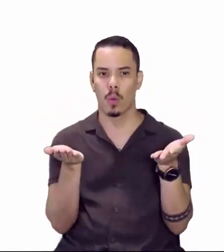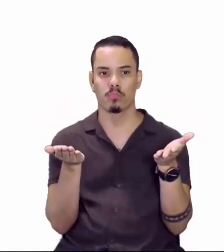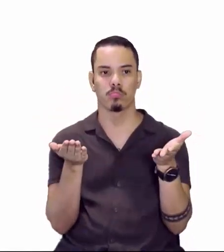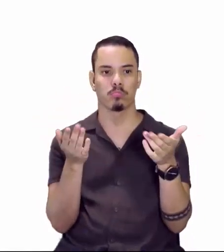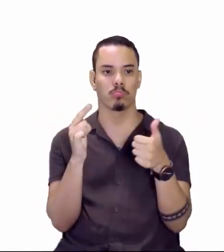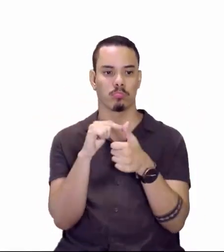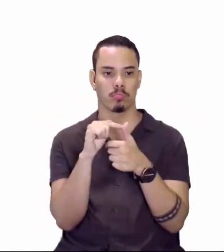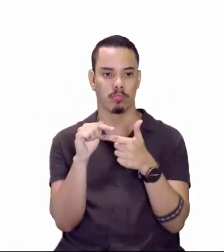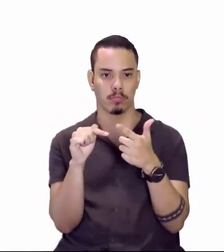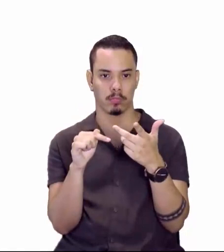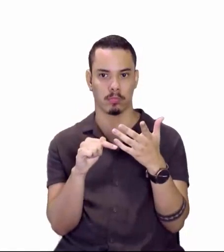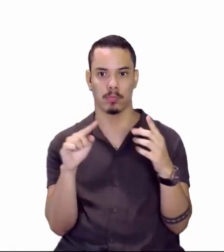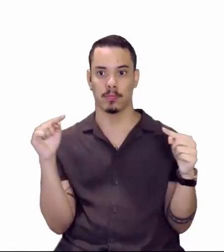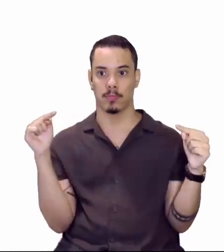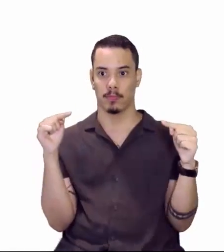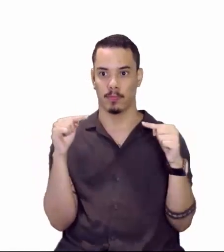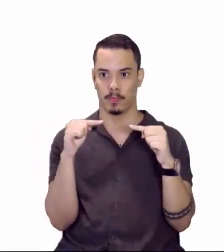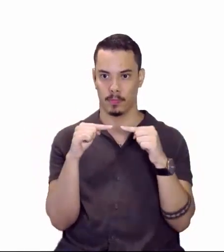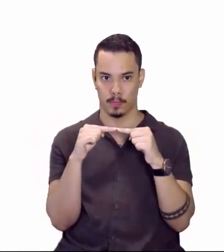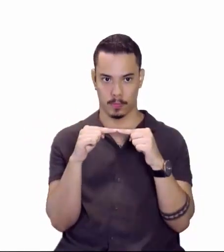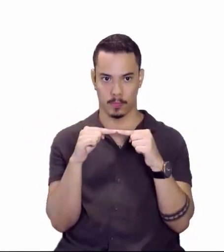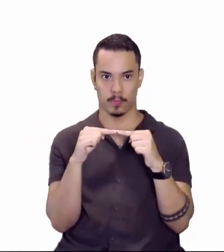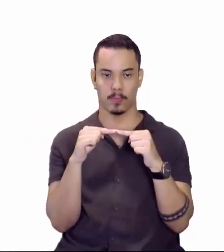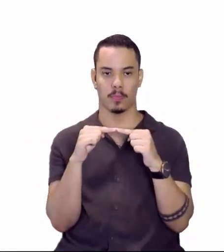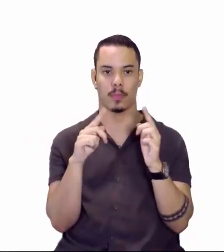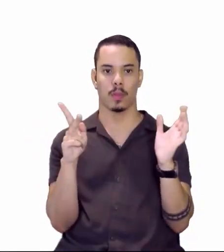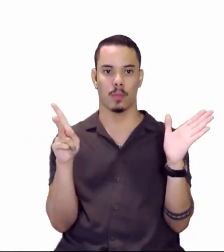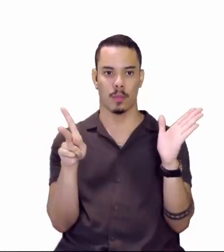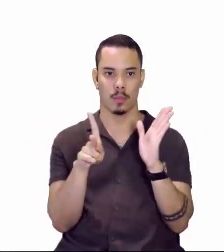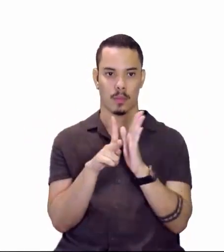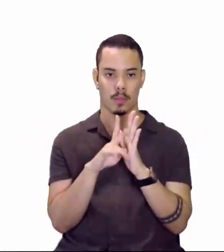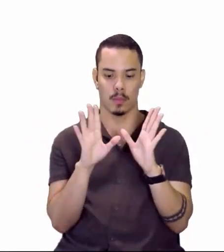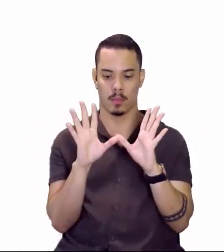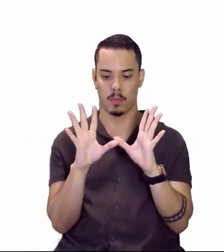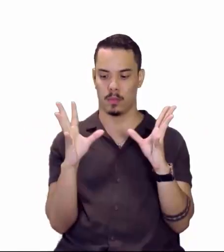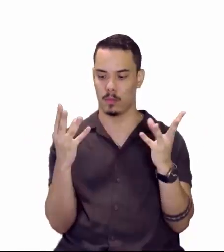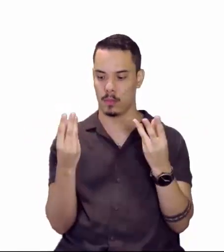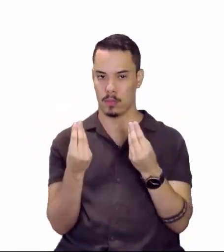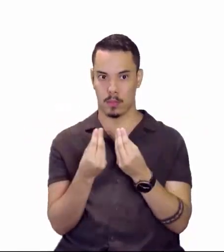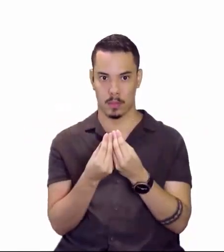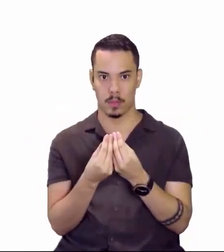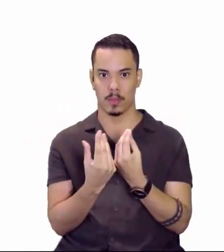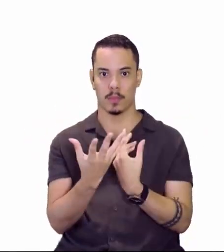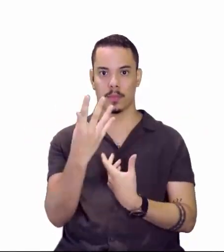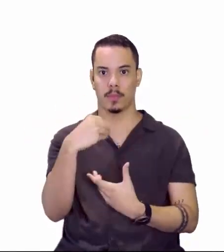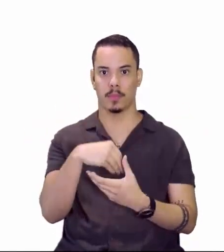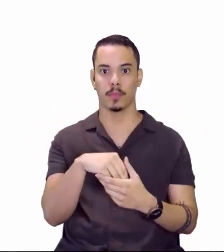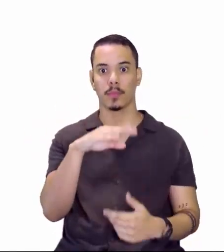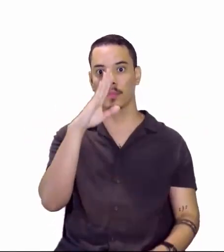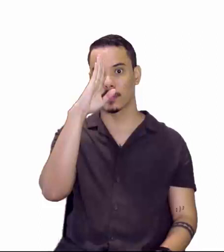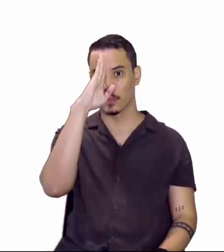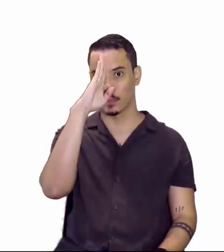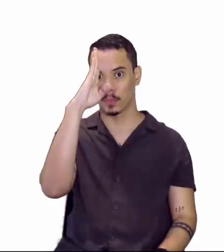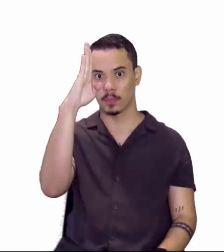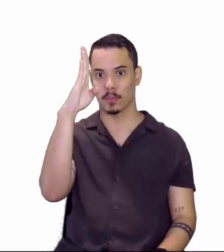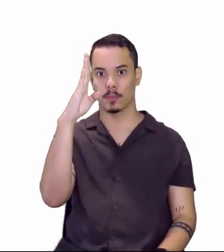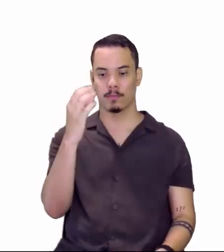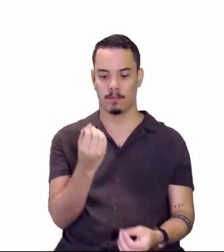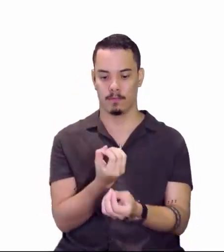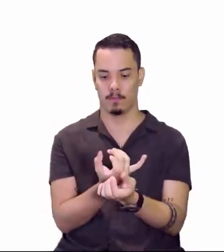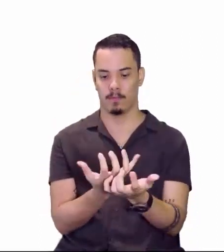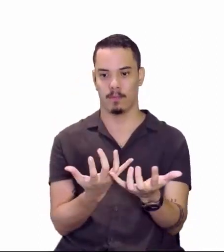que apresentam elementos que fazem parte da forma molecular dos